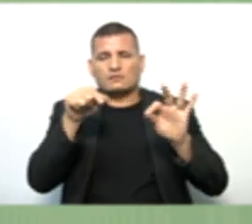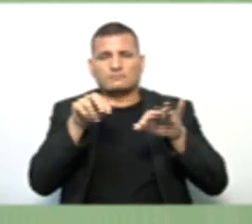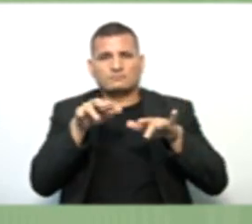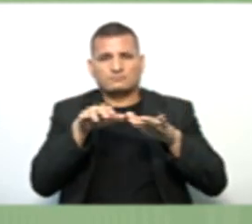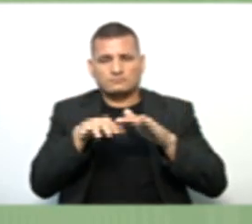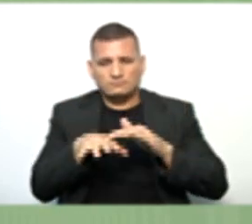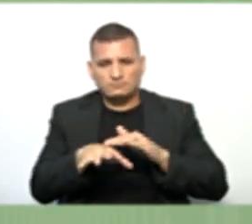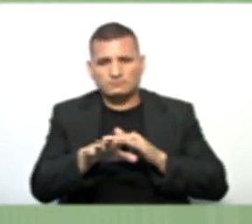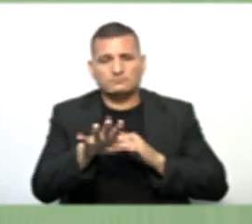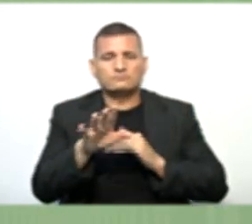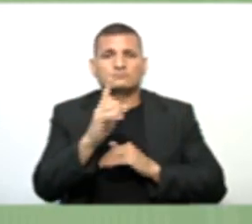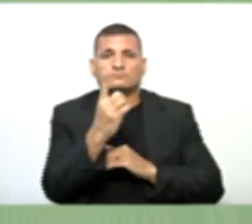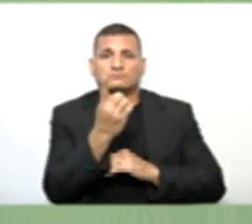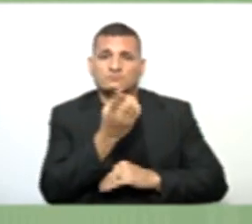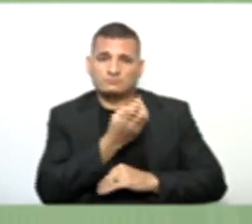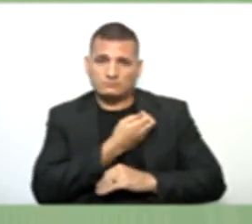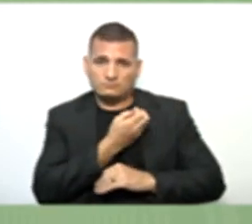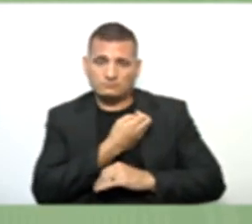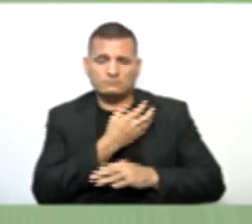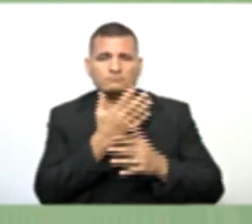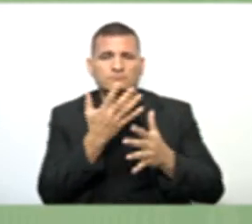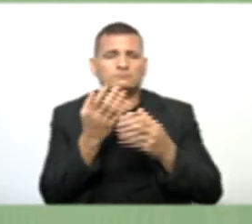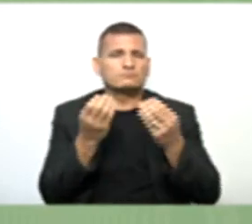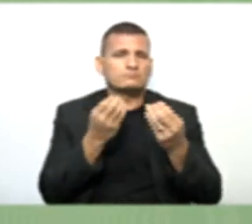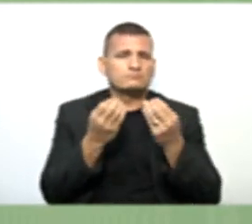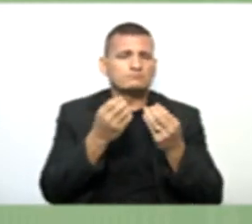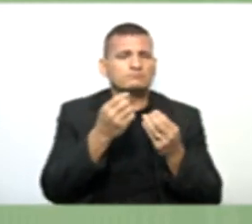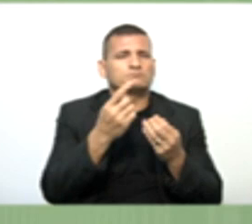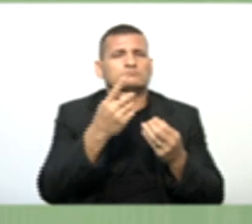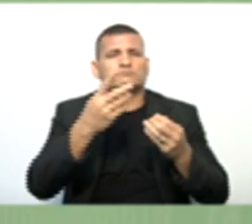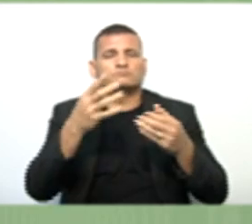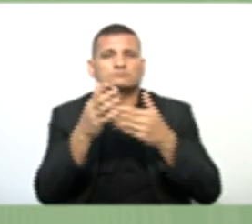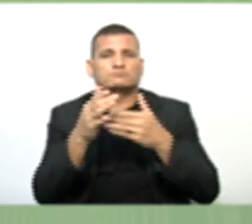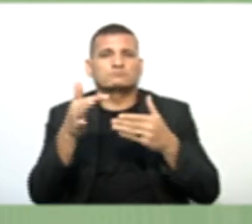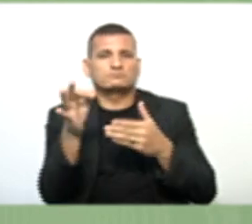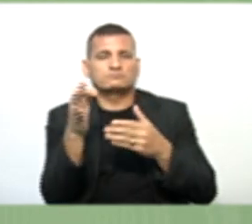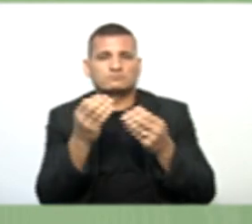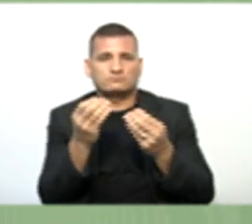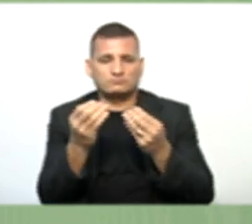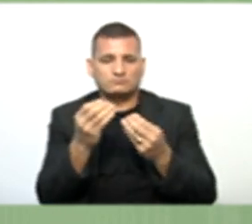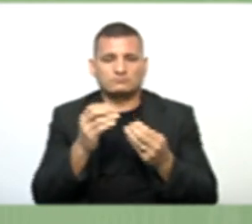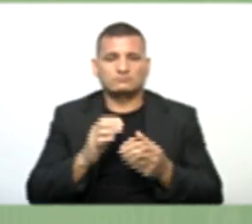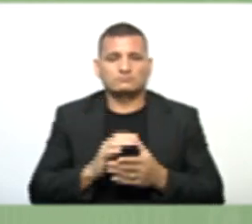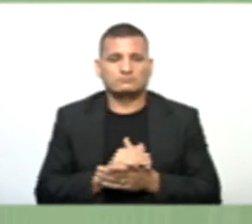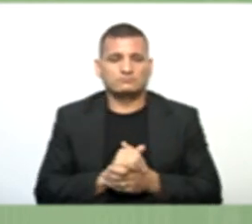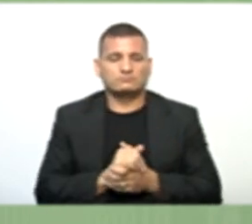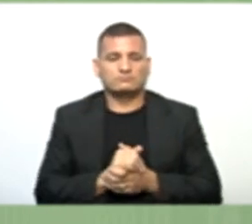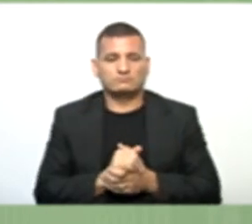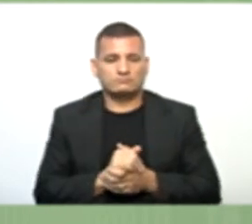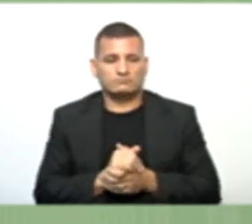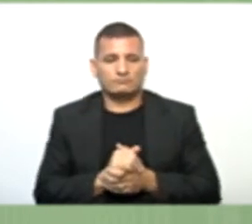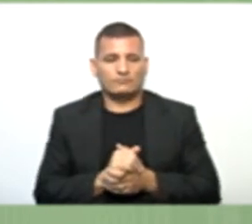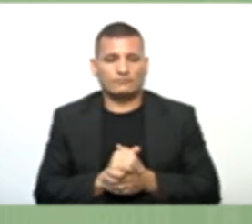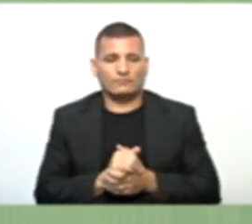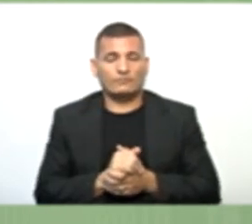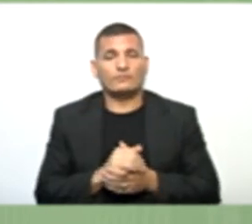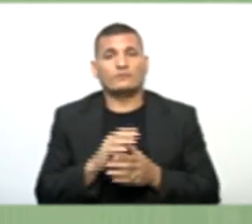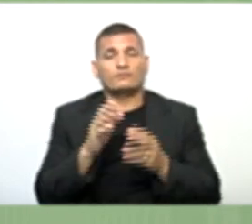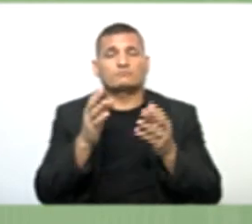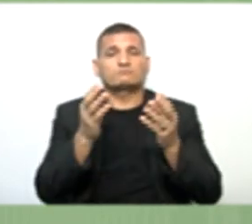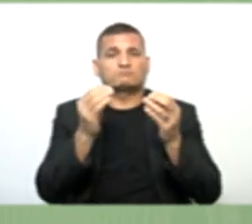ler 10 números? Tá? Então, vou colocar isso aqui dentro de um comando